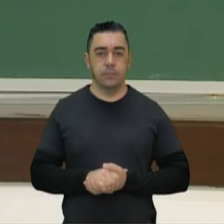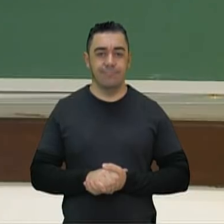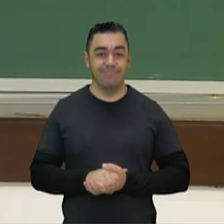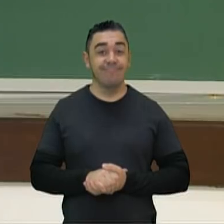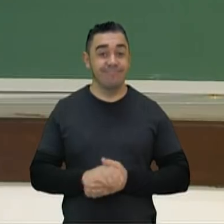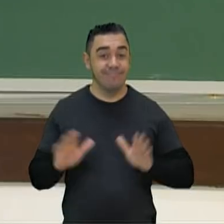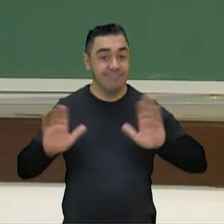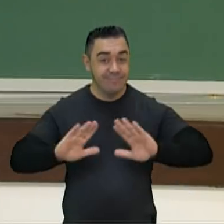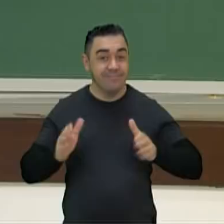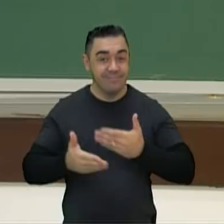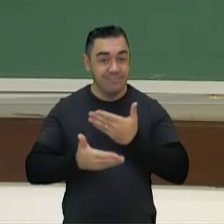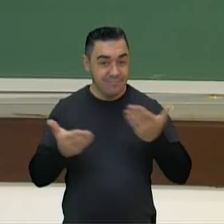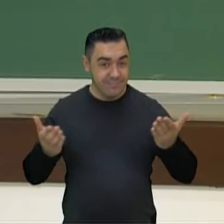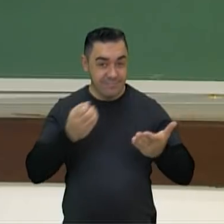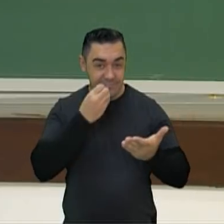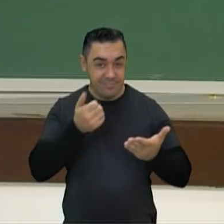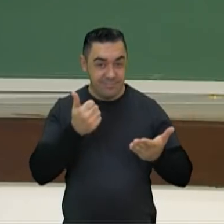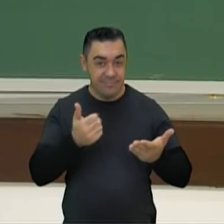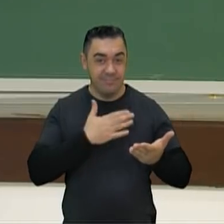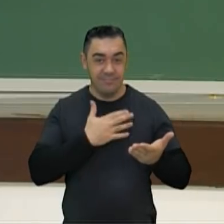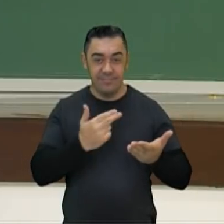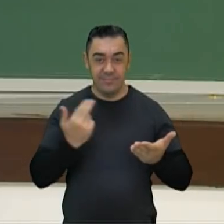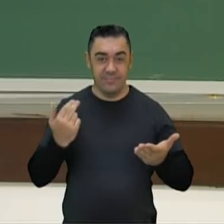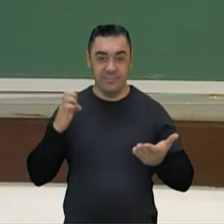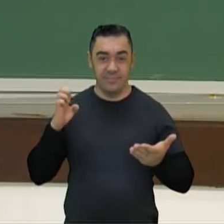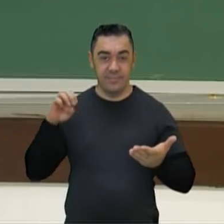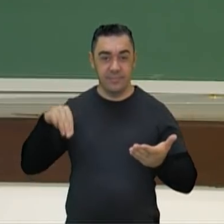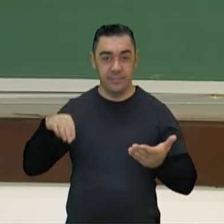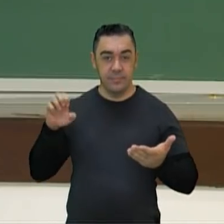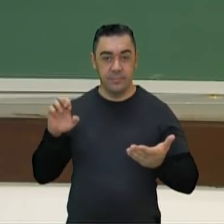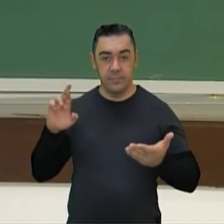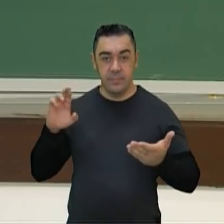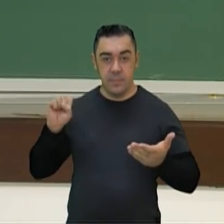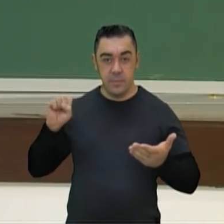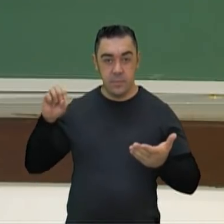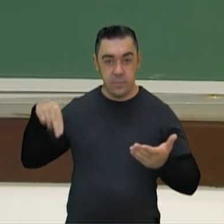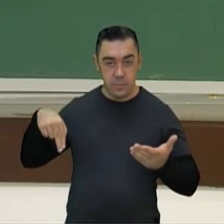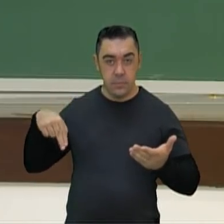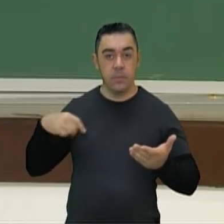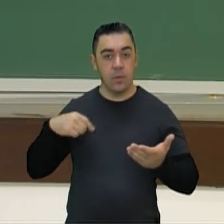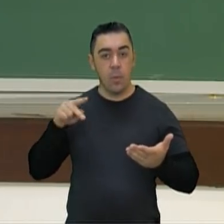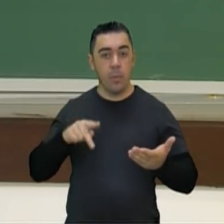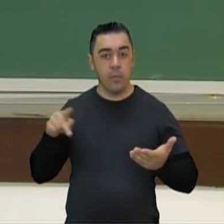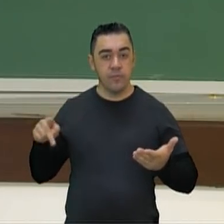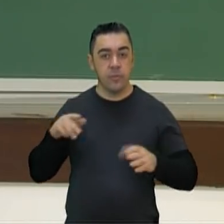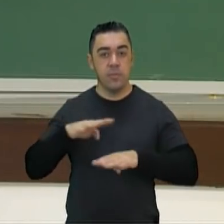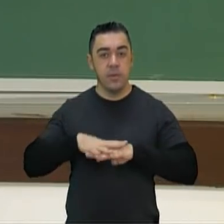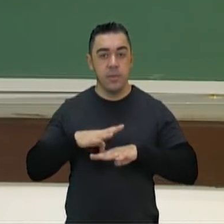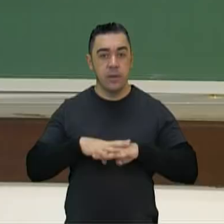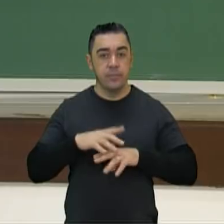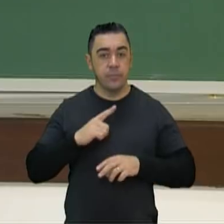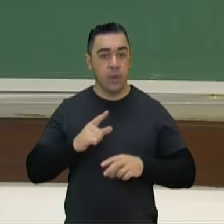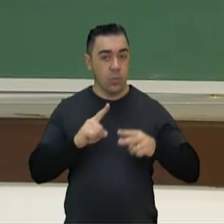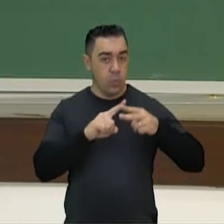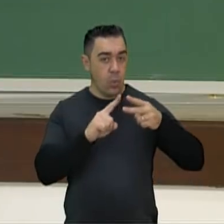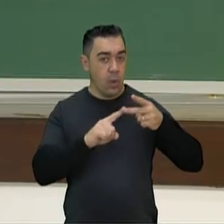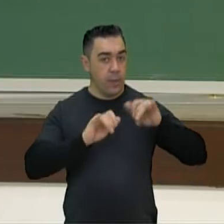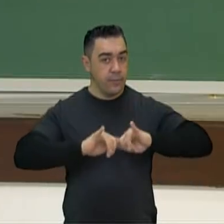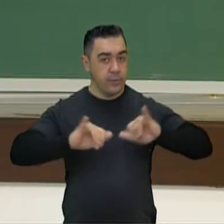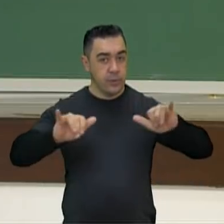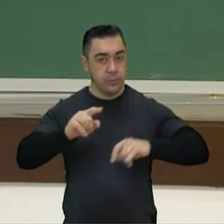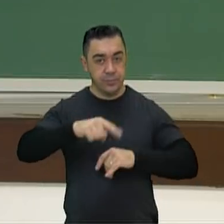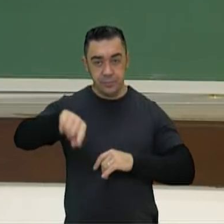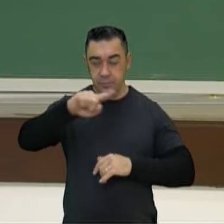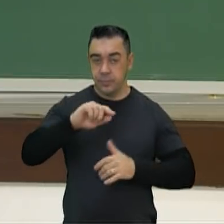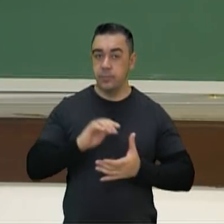Olá, alunos, tudo bem? Me chamo Emerson, professor de matemática. Gostaria de dar 2 avisos.